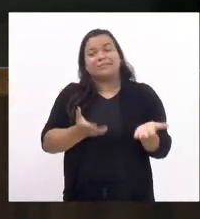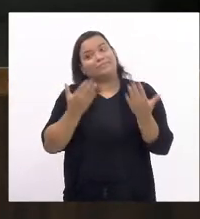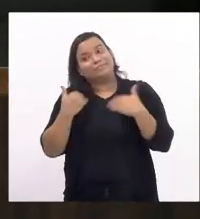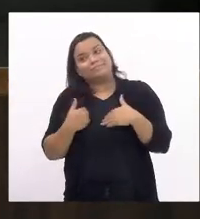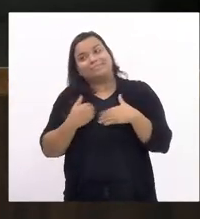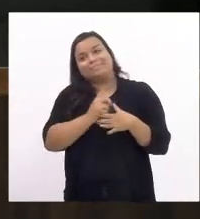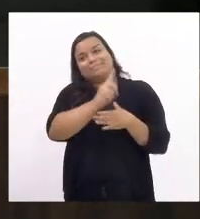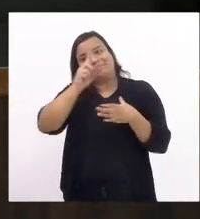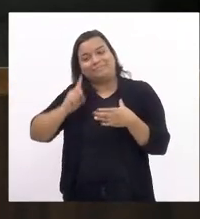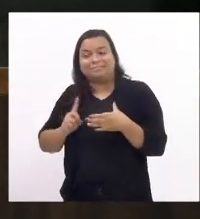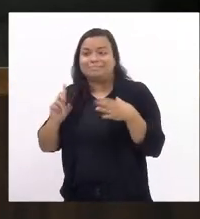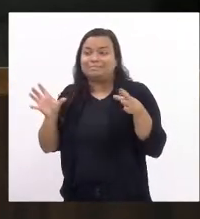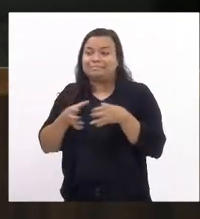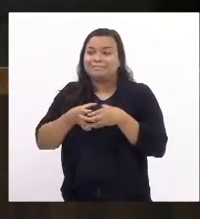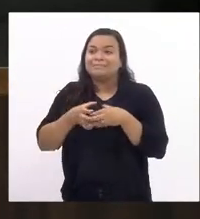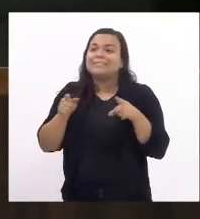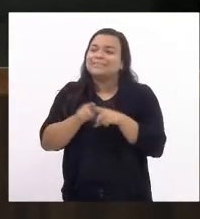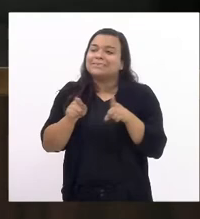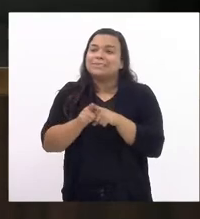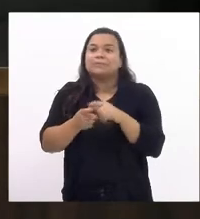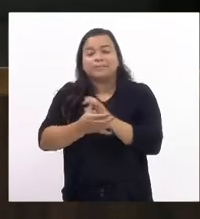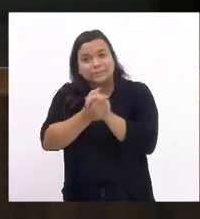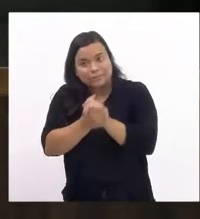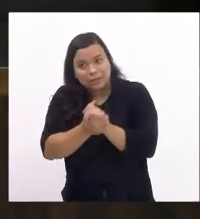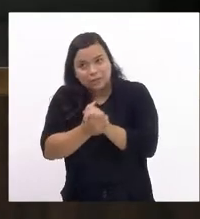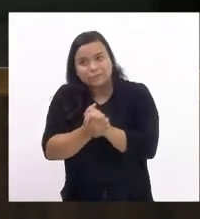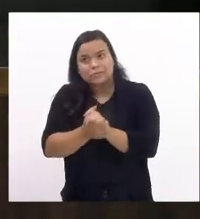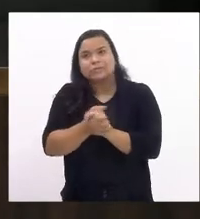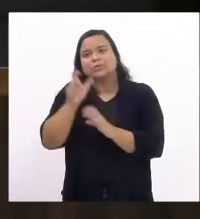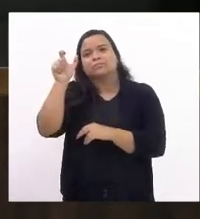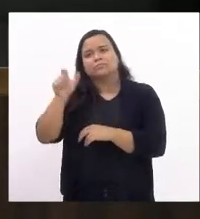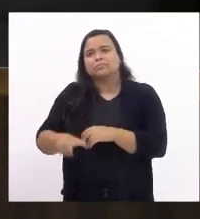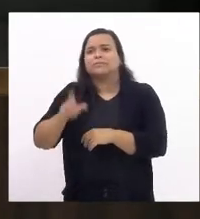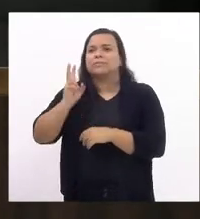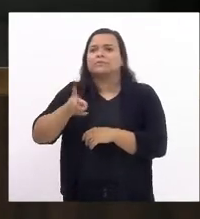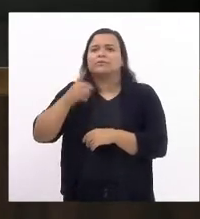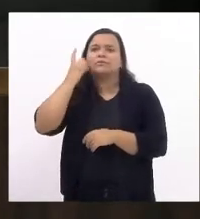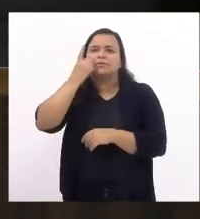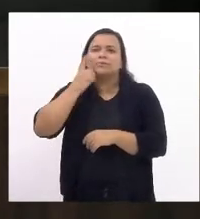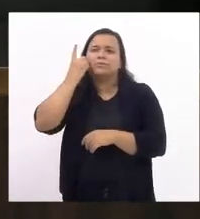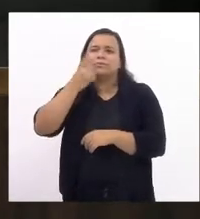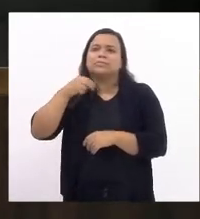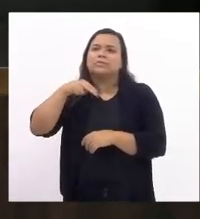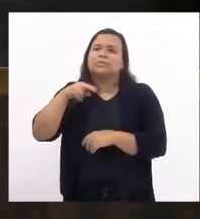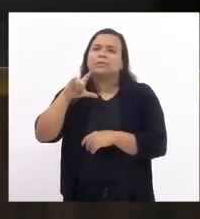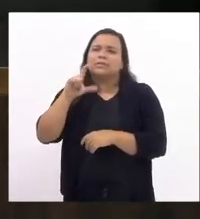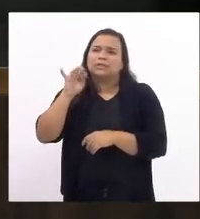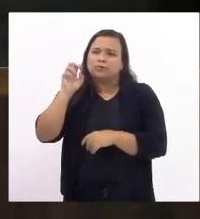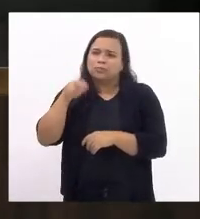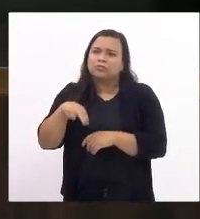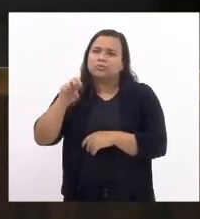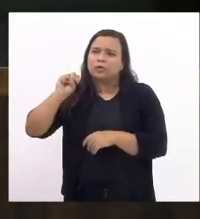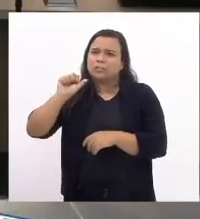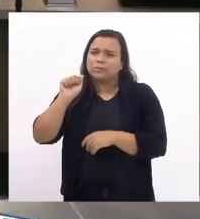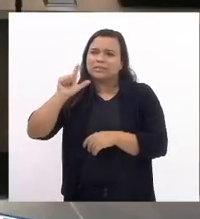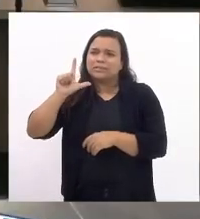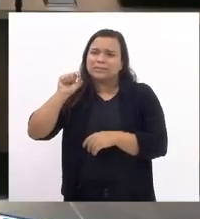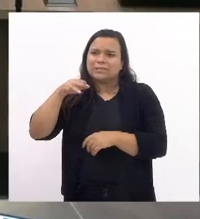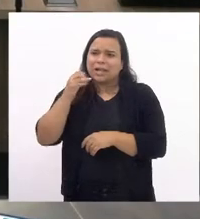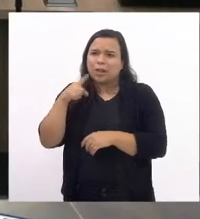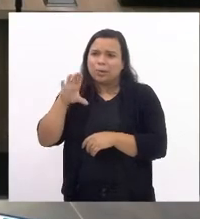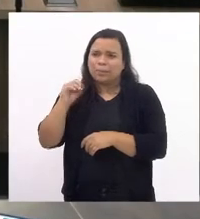E também saudar aqui, né, a figura do nosso sempre deputado Newton Salomão, que se encontra conosco nesse